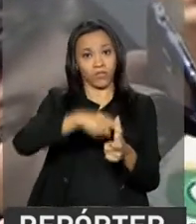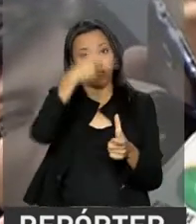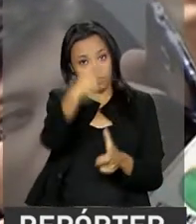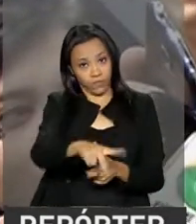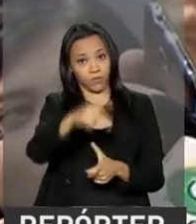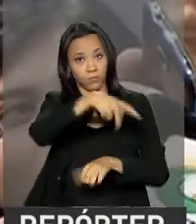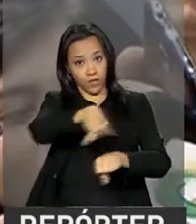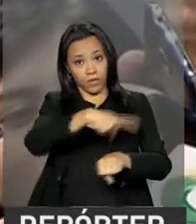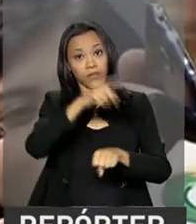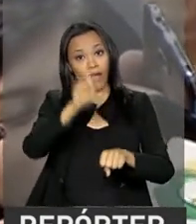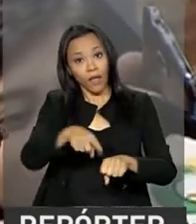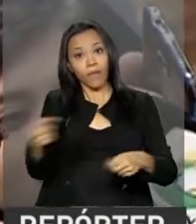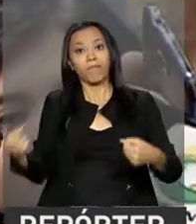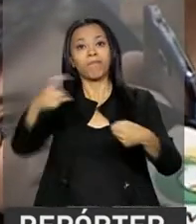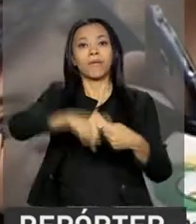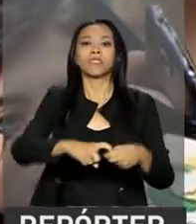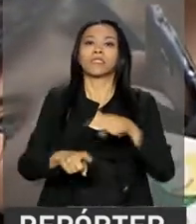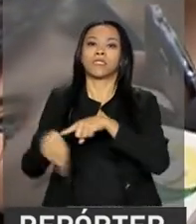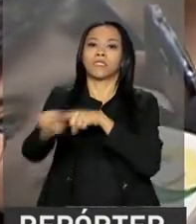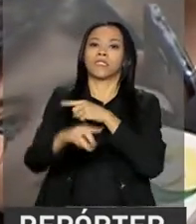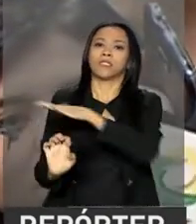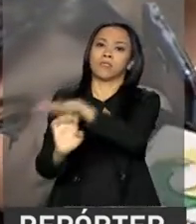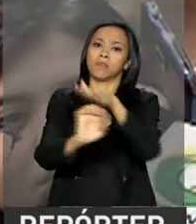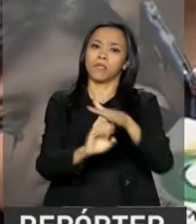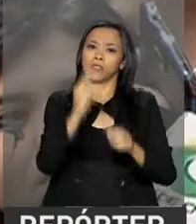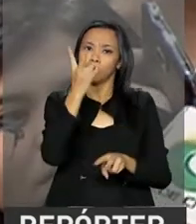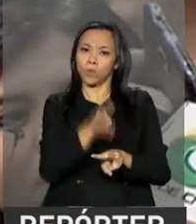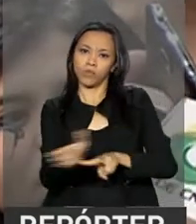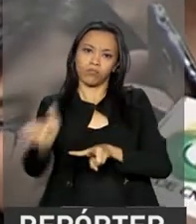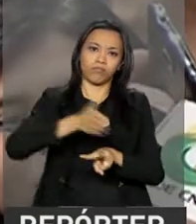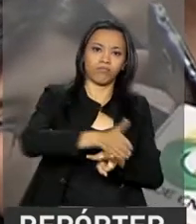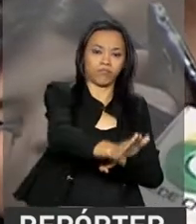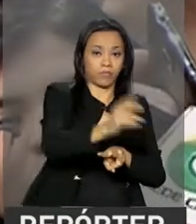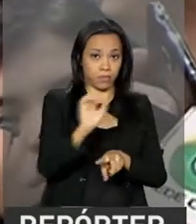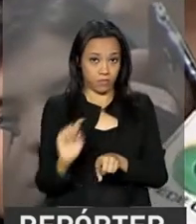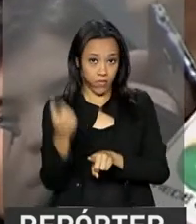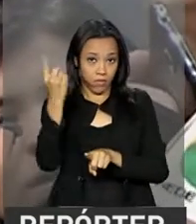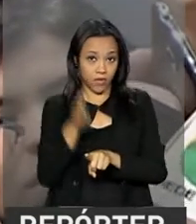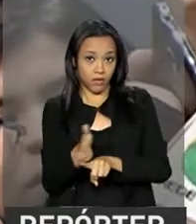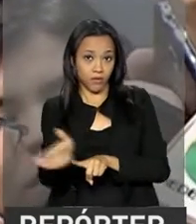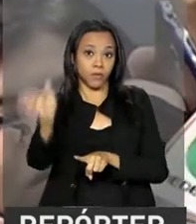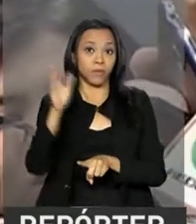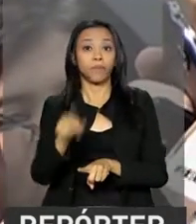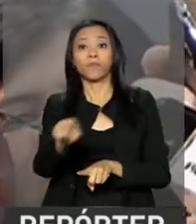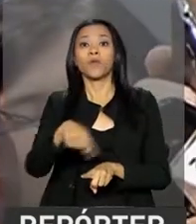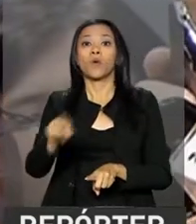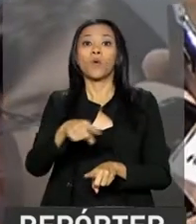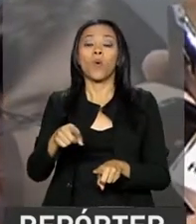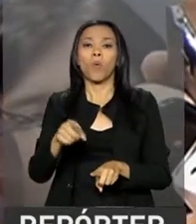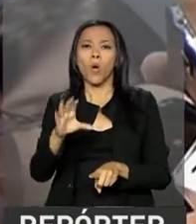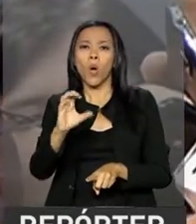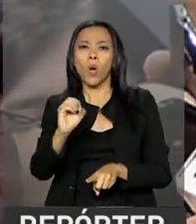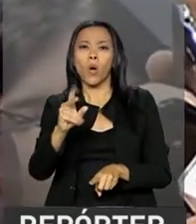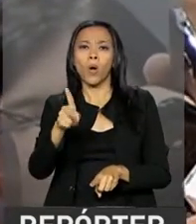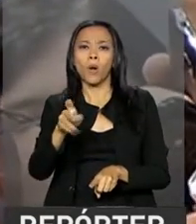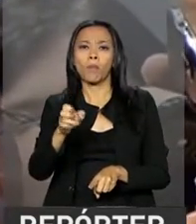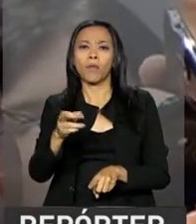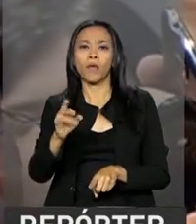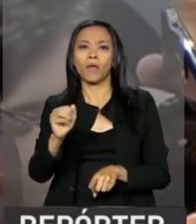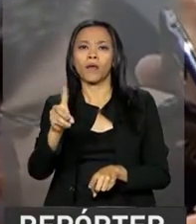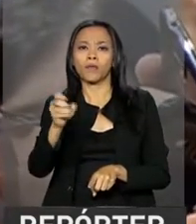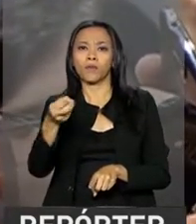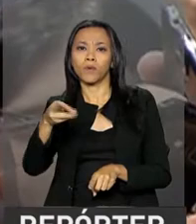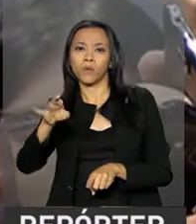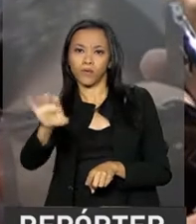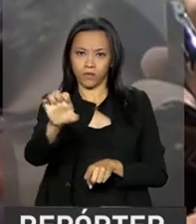parcerias com o setor privado, em duas vertentes. Primeiro, a parceria com operadores de infraestrutura. Então, a gente faz as concessões,